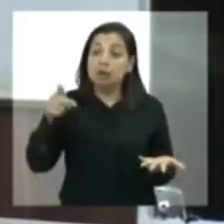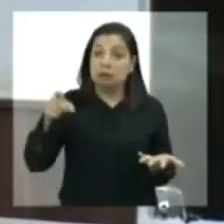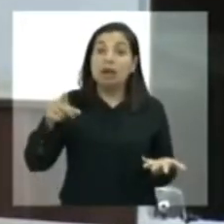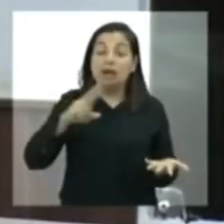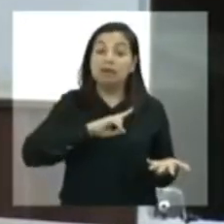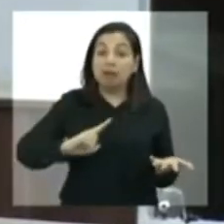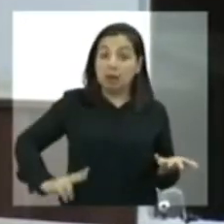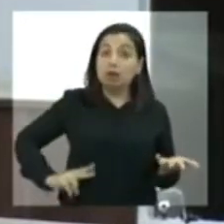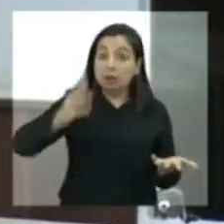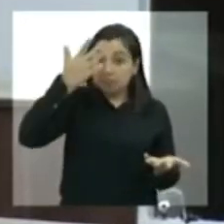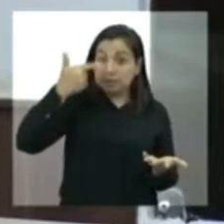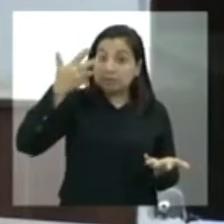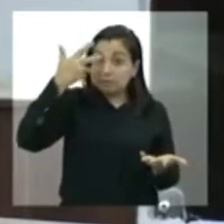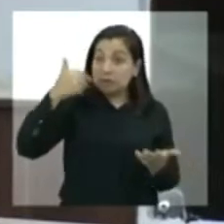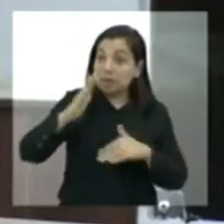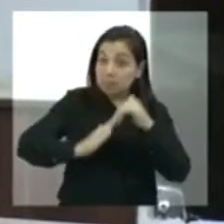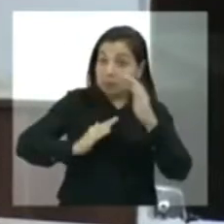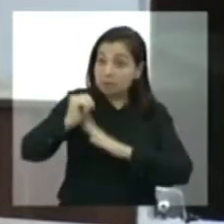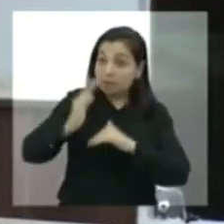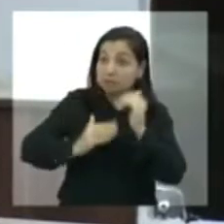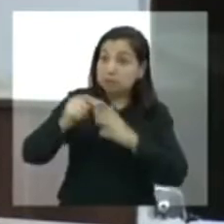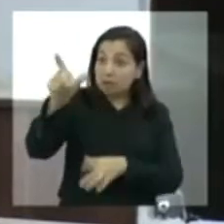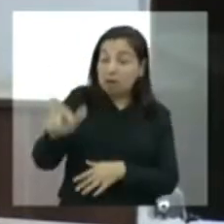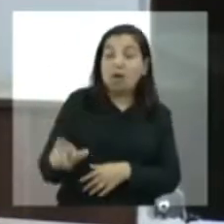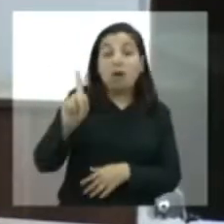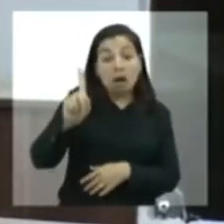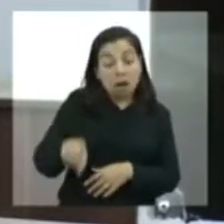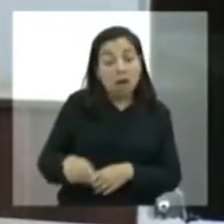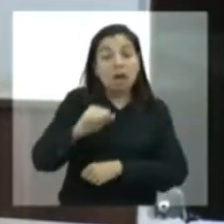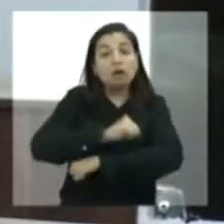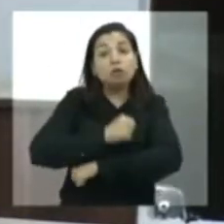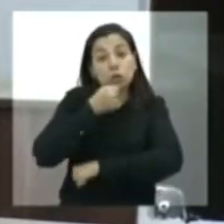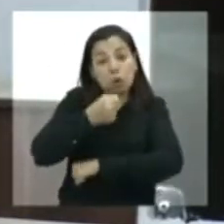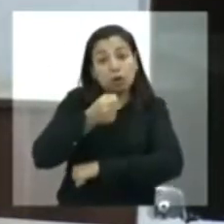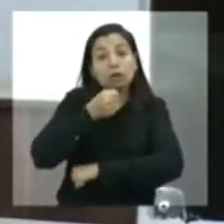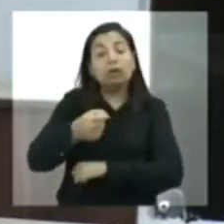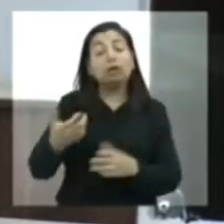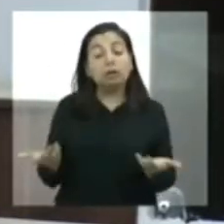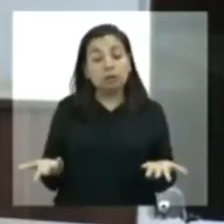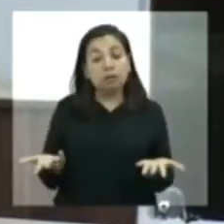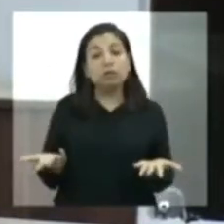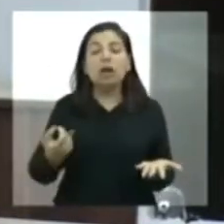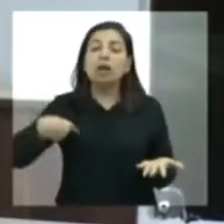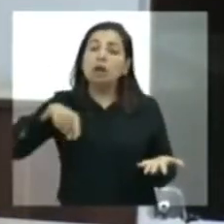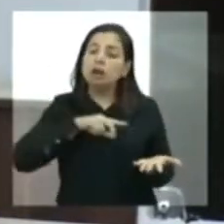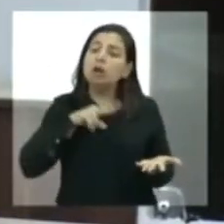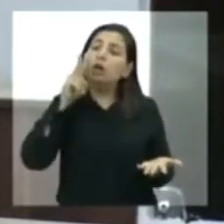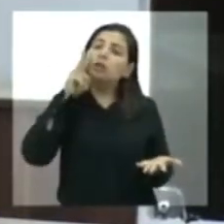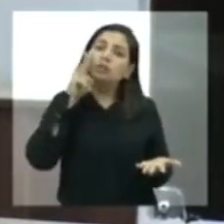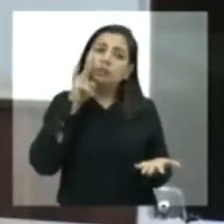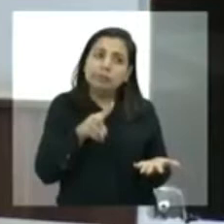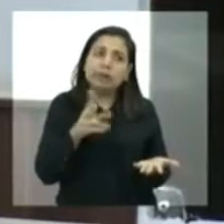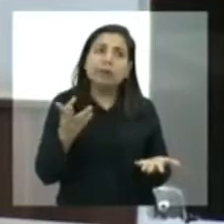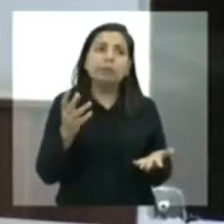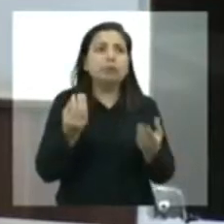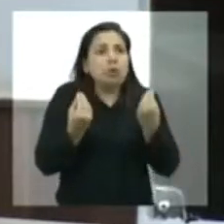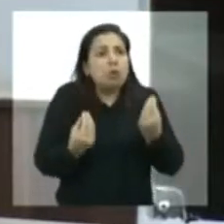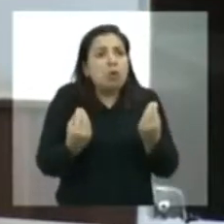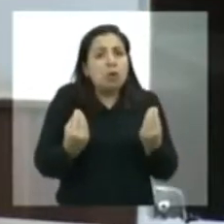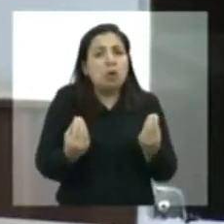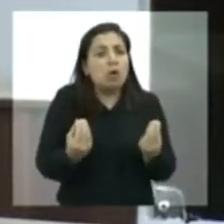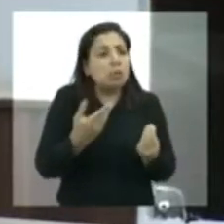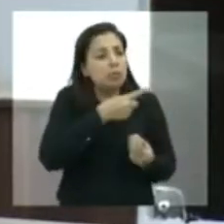é jornalista. E o que nós vimos e nos deparamos ontem, lamentavelmente,